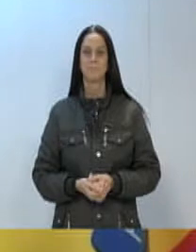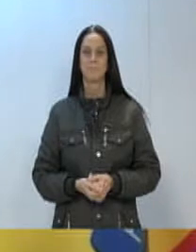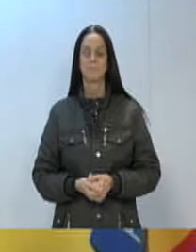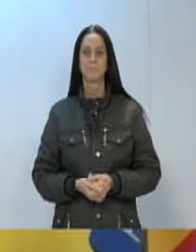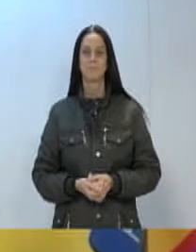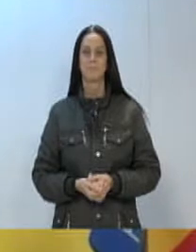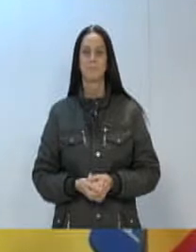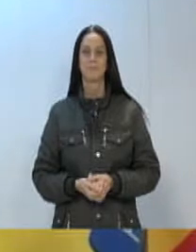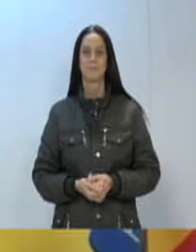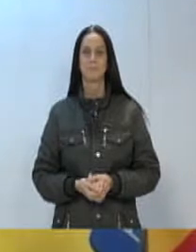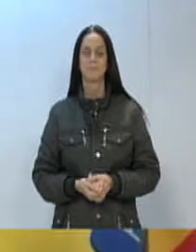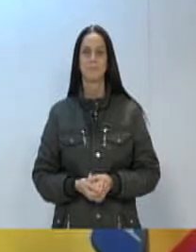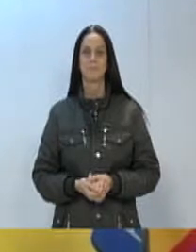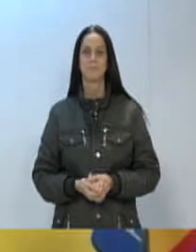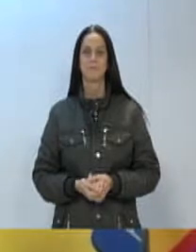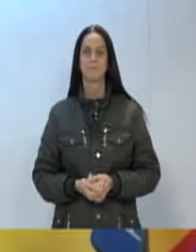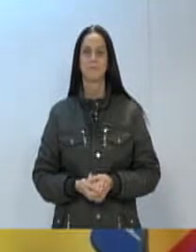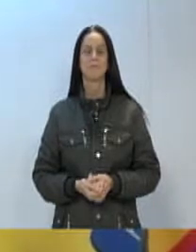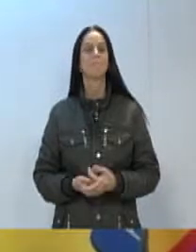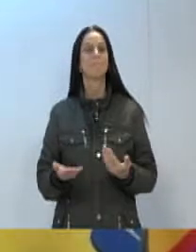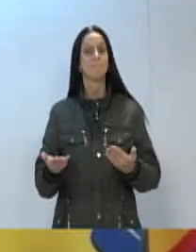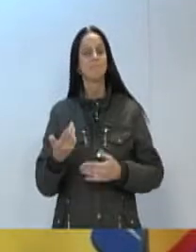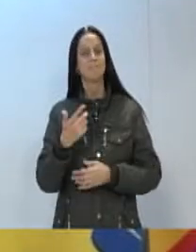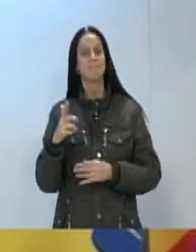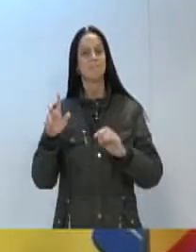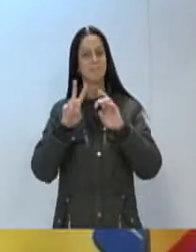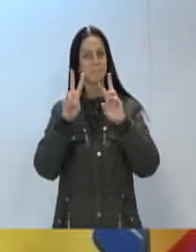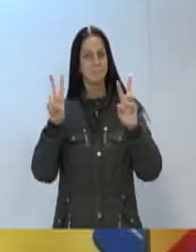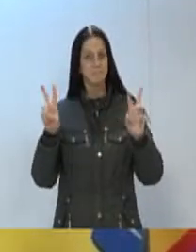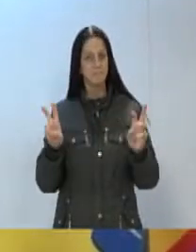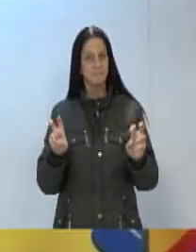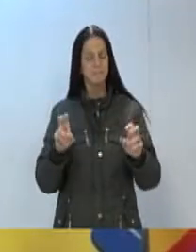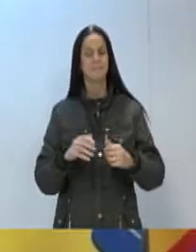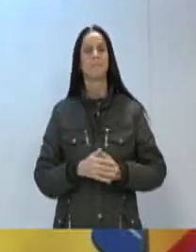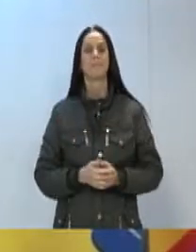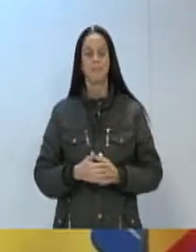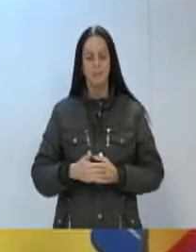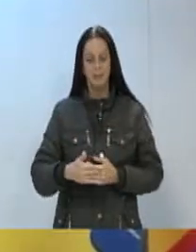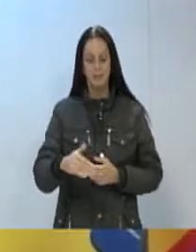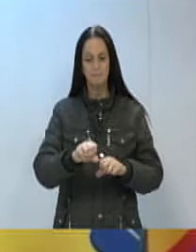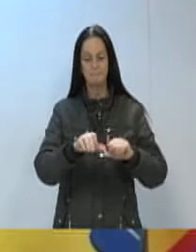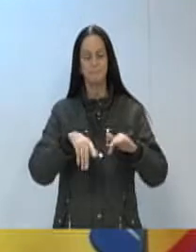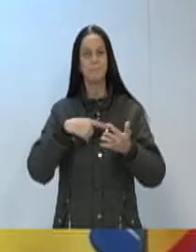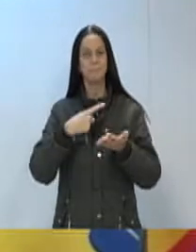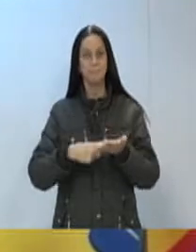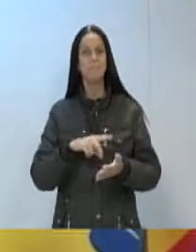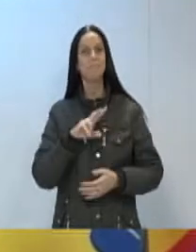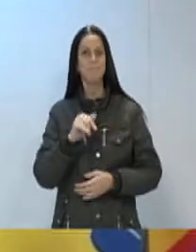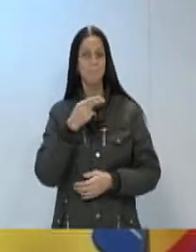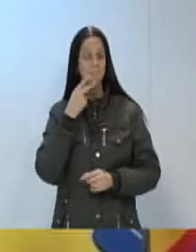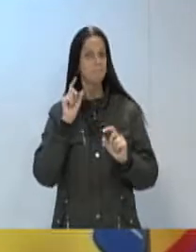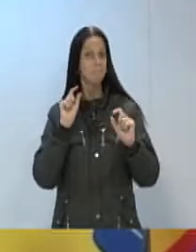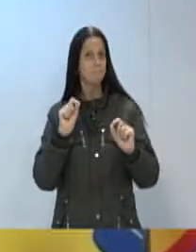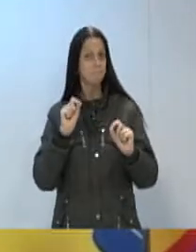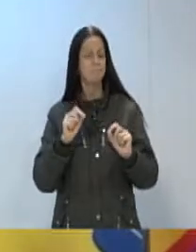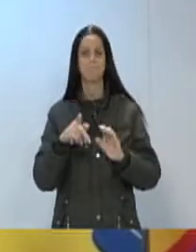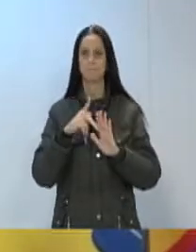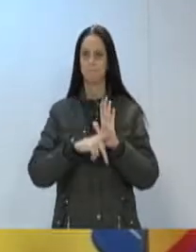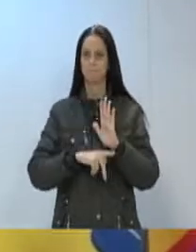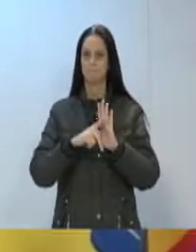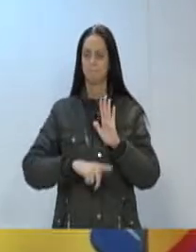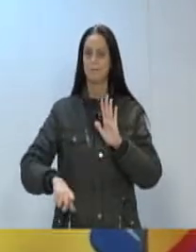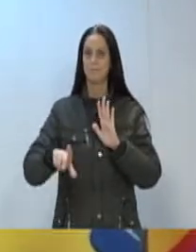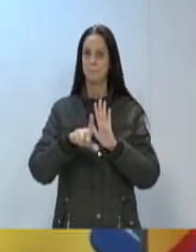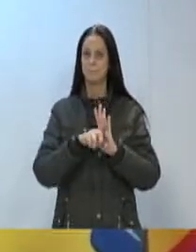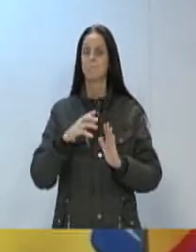município passando para o outro assunto no decorrer das próximas sessões eu vou mencionar aqui vou falar de alguns projetos de